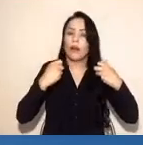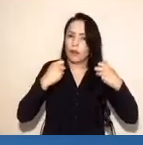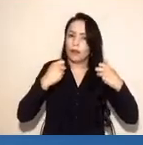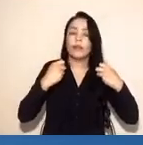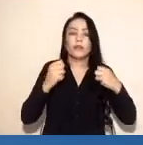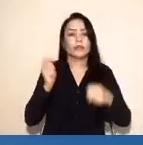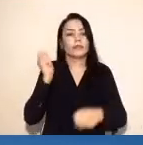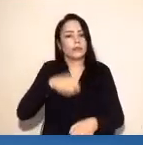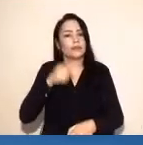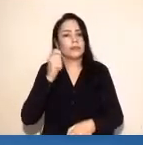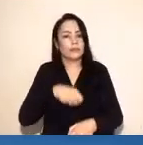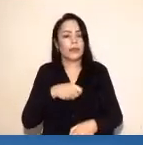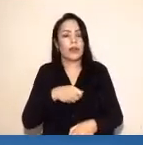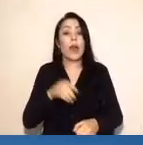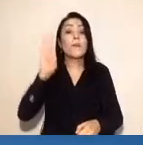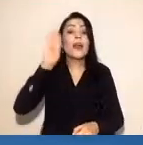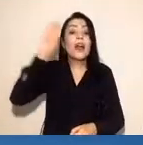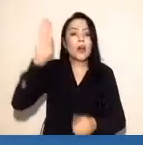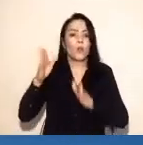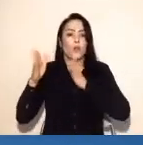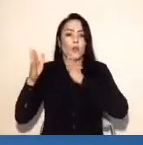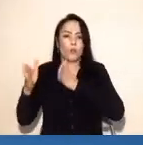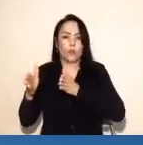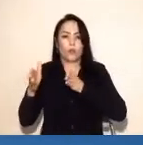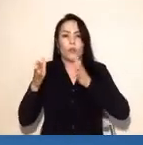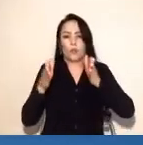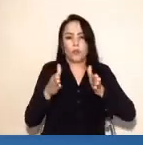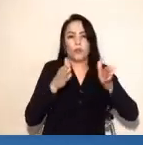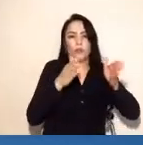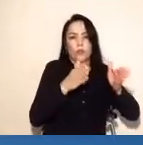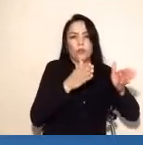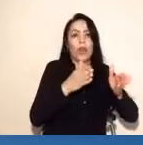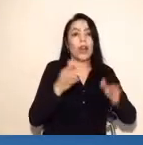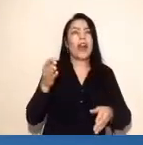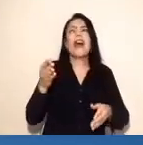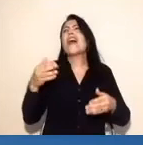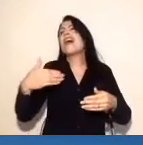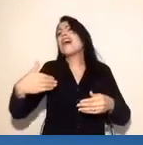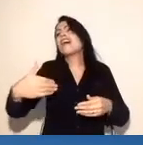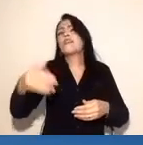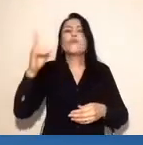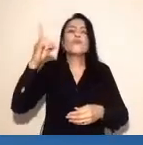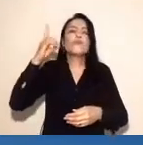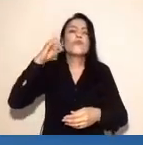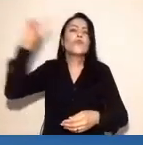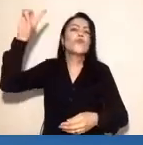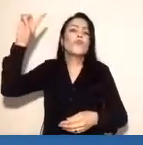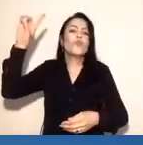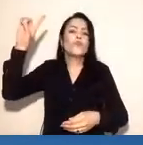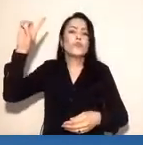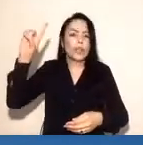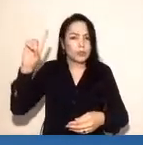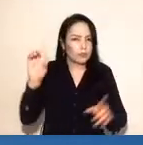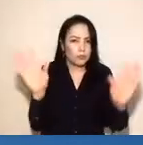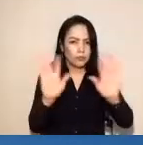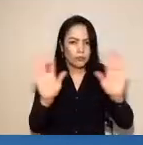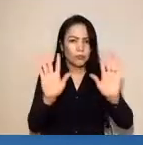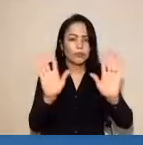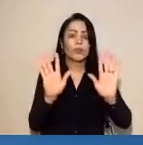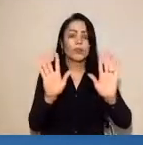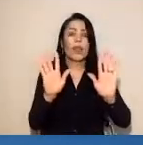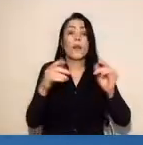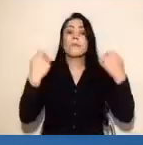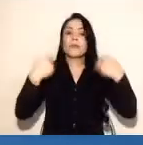Eu acho que principalmente é se organizar, não deixar tudo para o último dia, e ter que, desarquivar ali um monte de nota